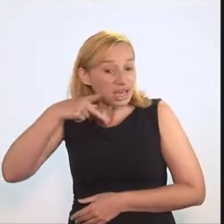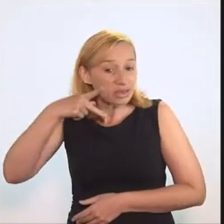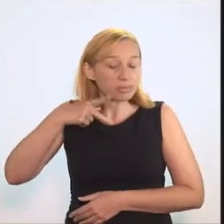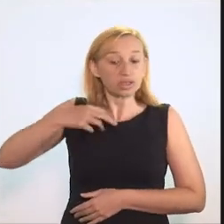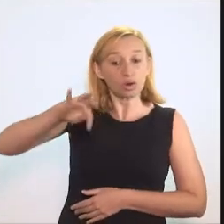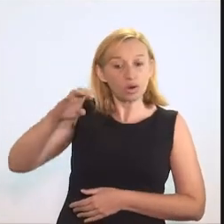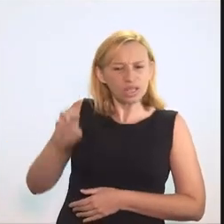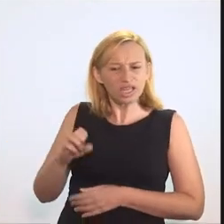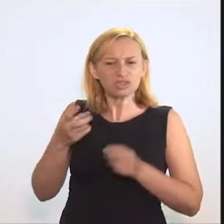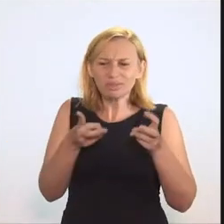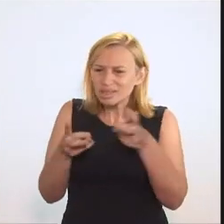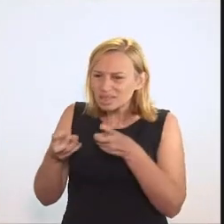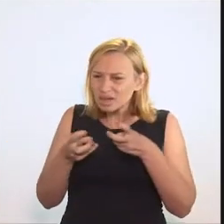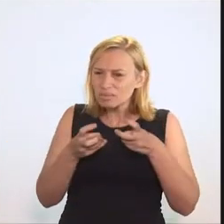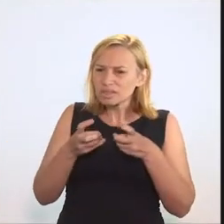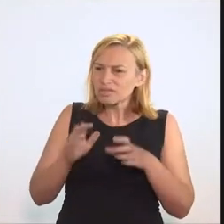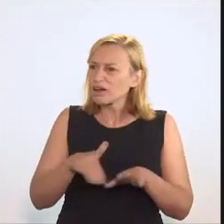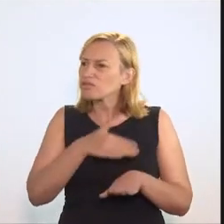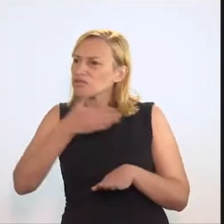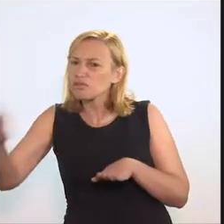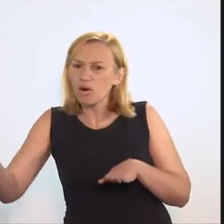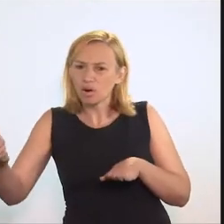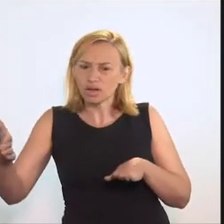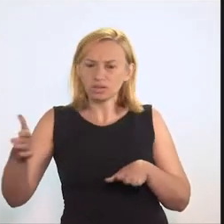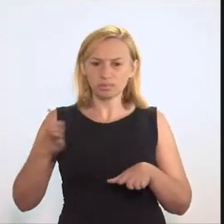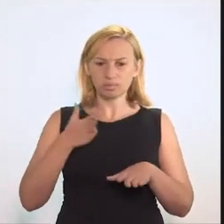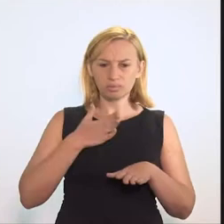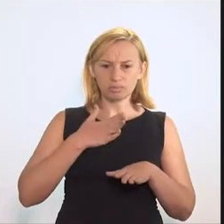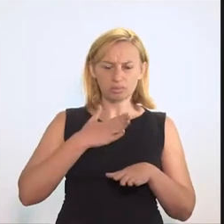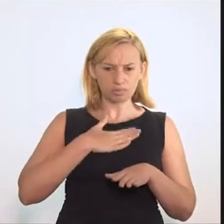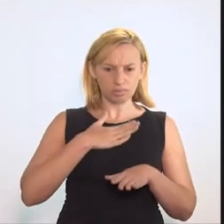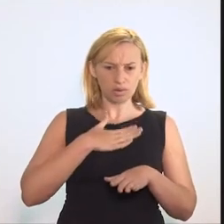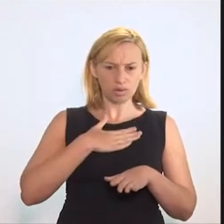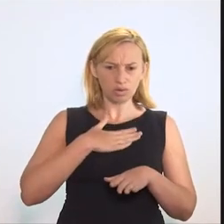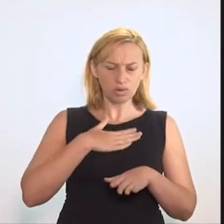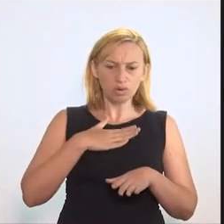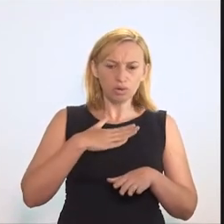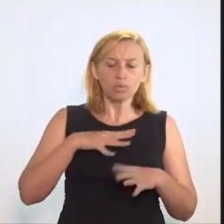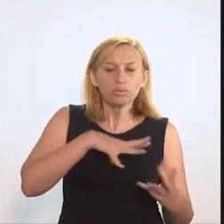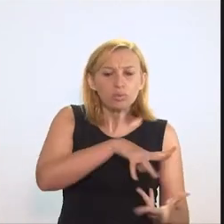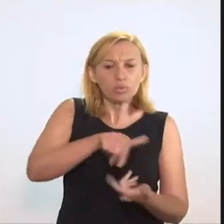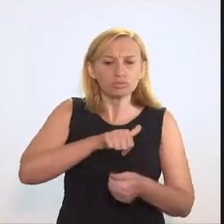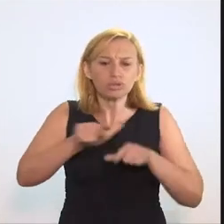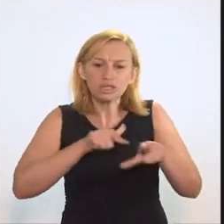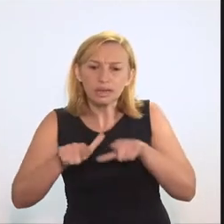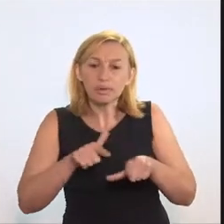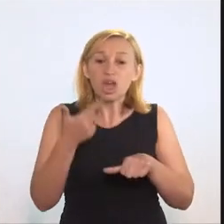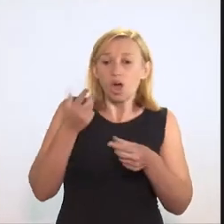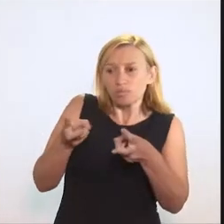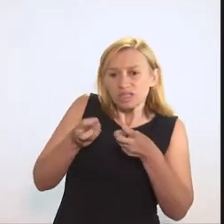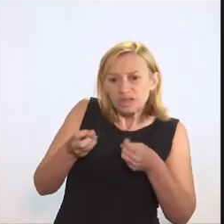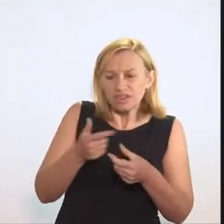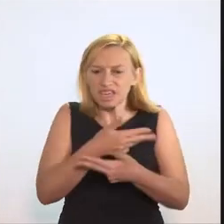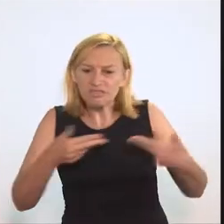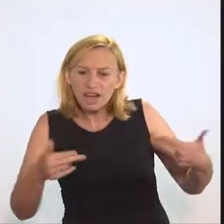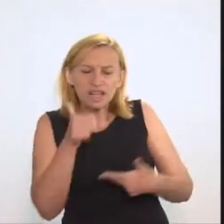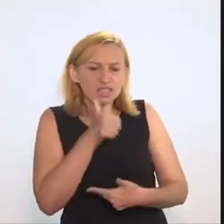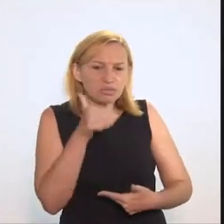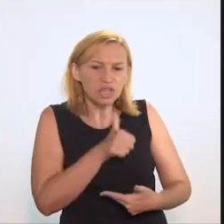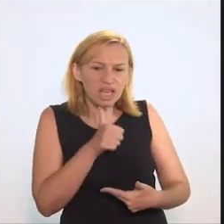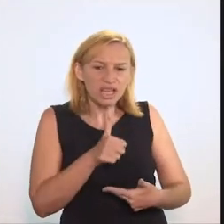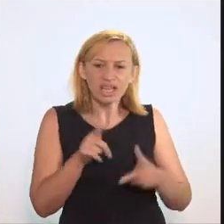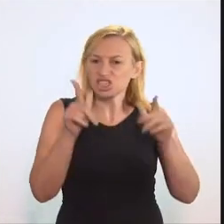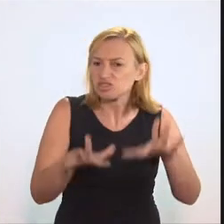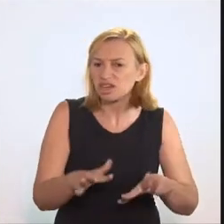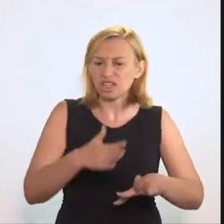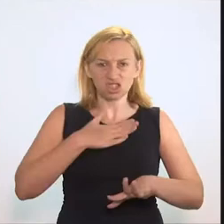Nordeste, e que eu comecei a enxergar fora do meu nicho, fora do meu ambiente de trabalho. Eu vi que tinham muitas mulheres que não tinham a